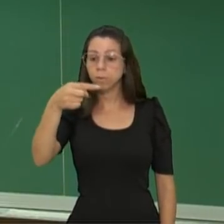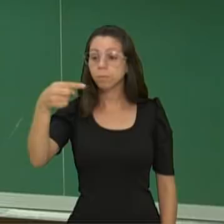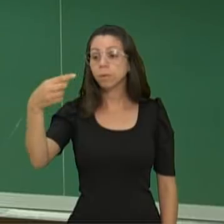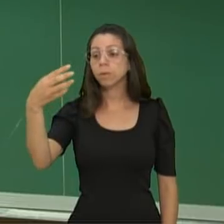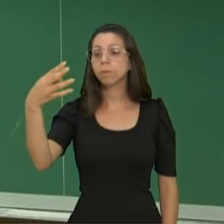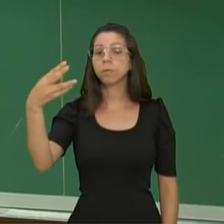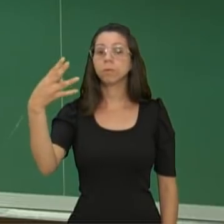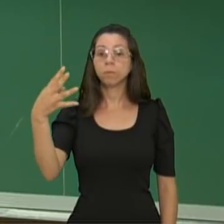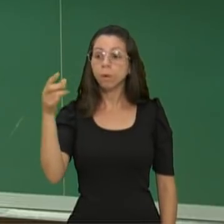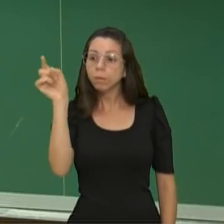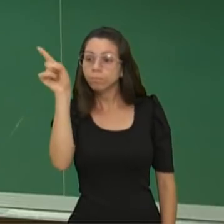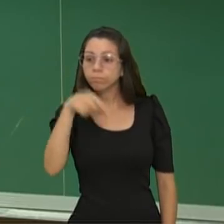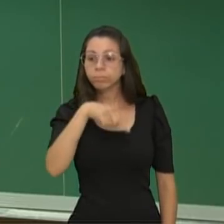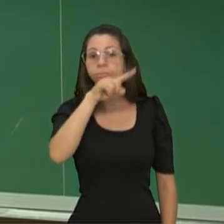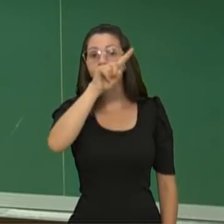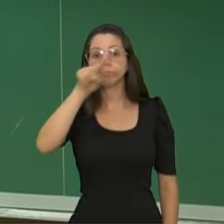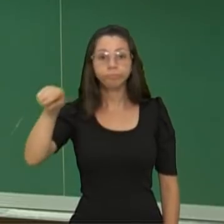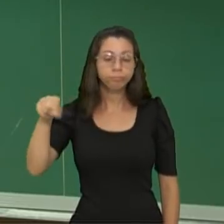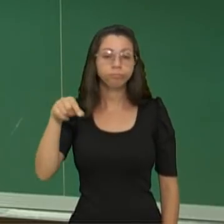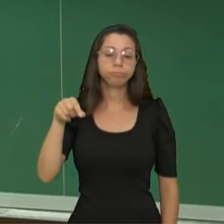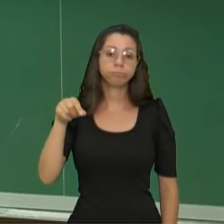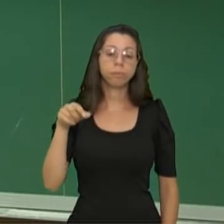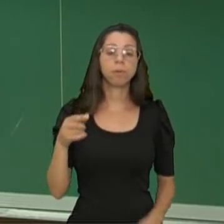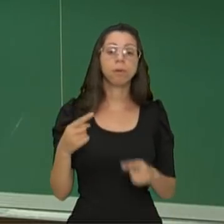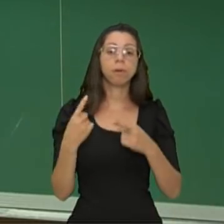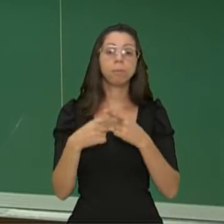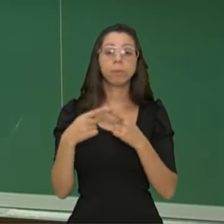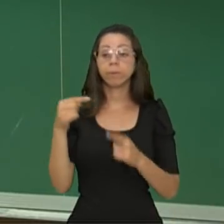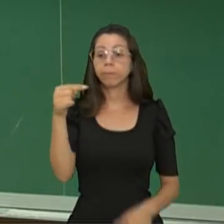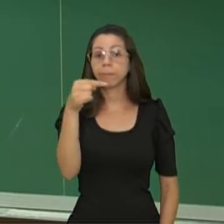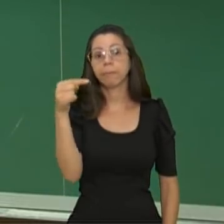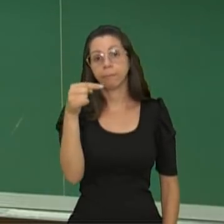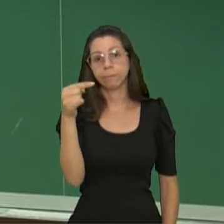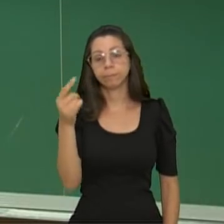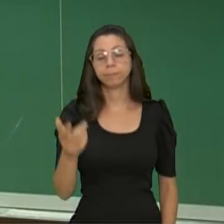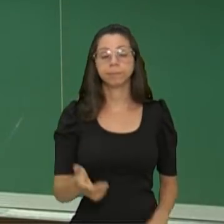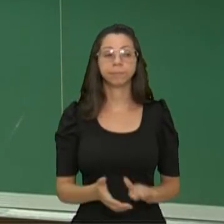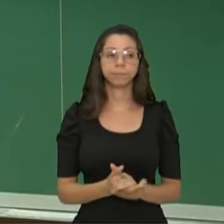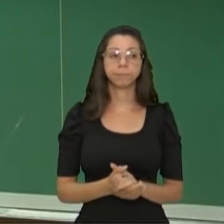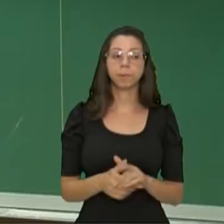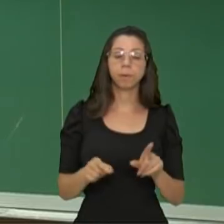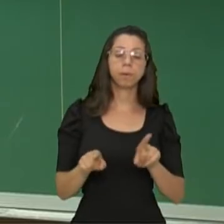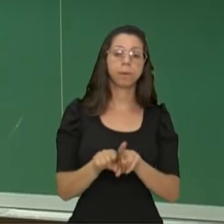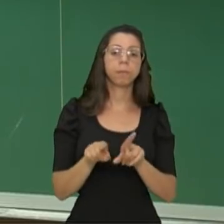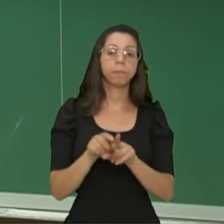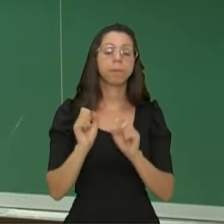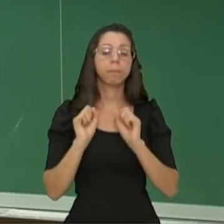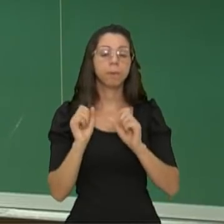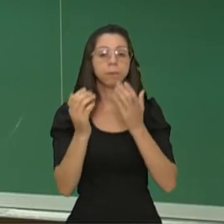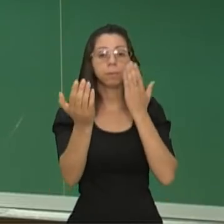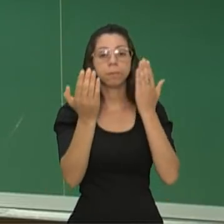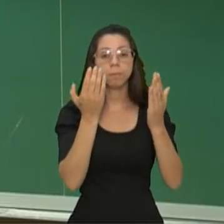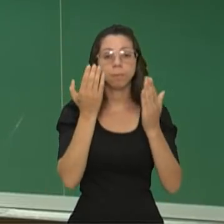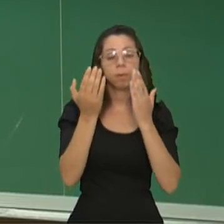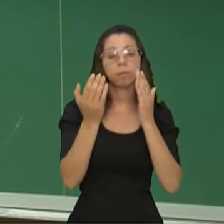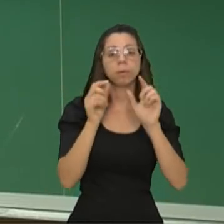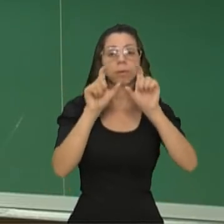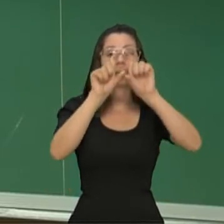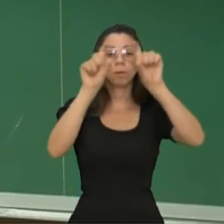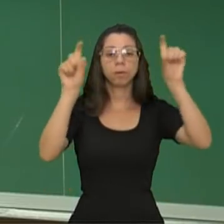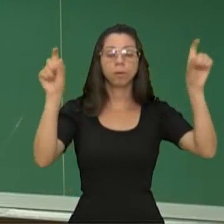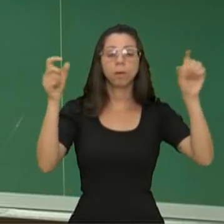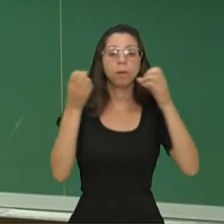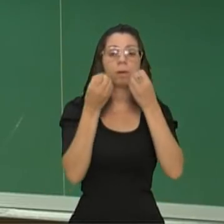Ok? Outra coisa que a gente pode comparar aí, né? No enunciado do exercício, estava falando